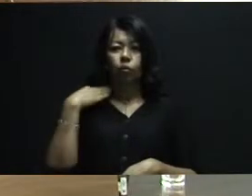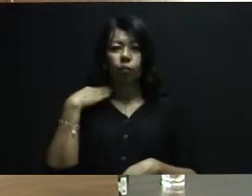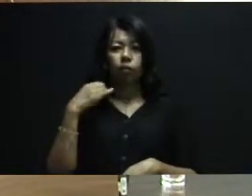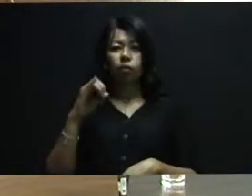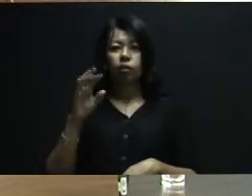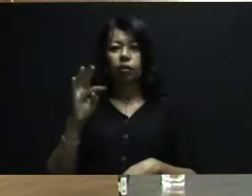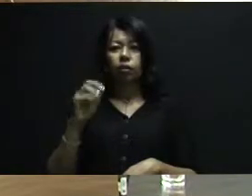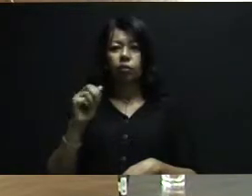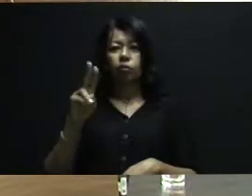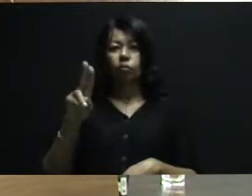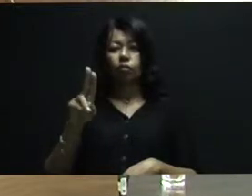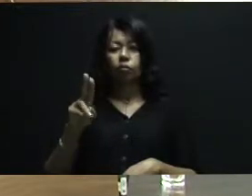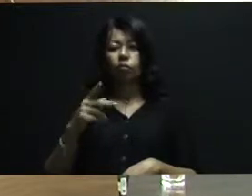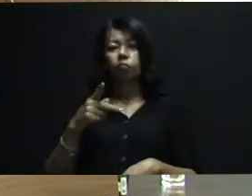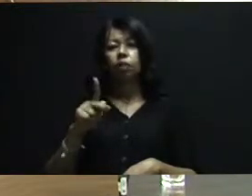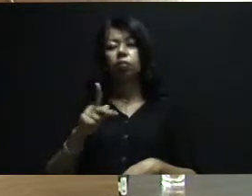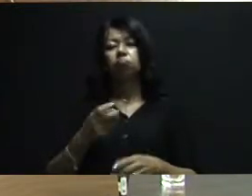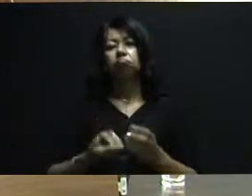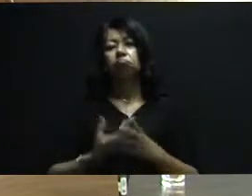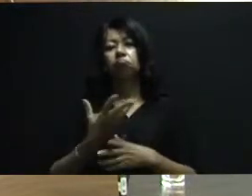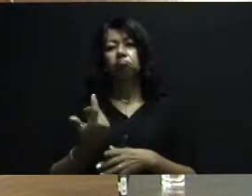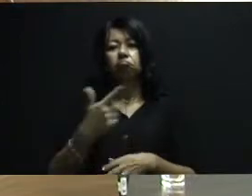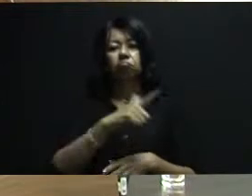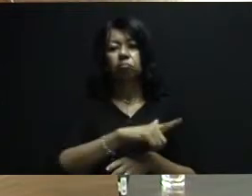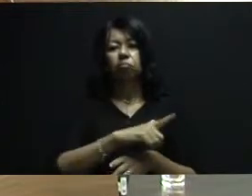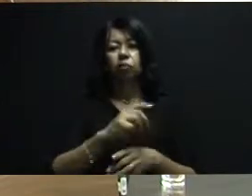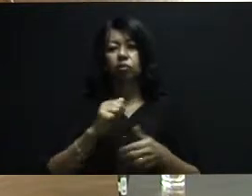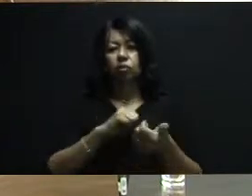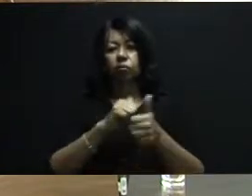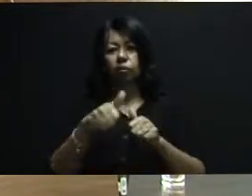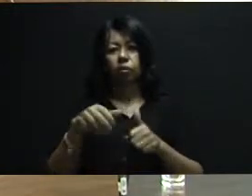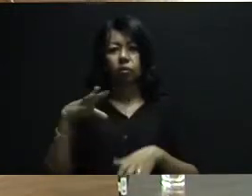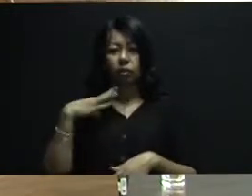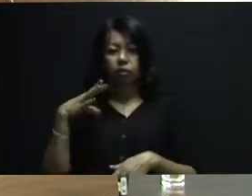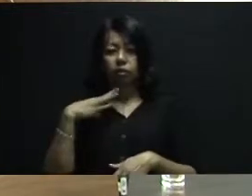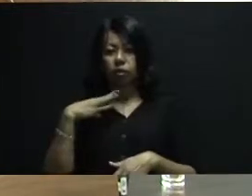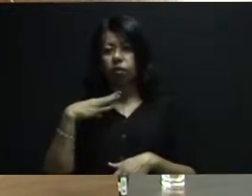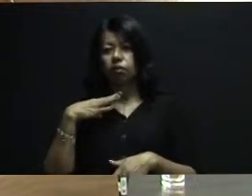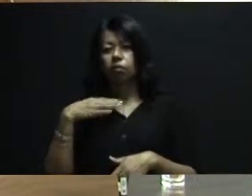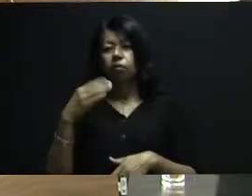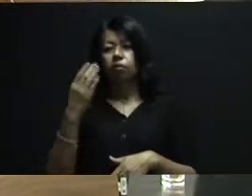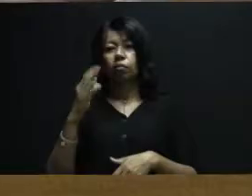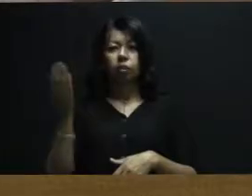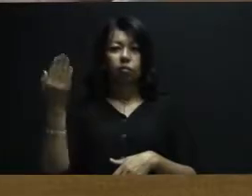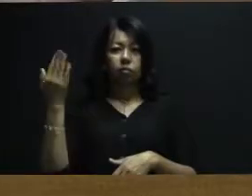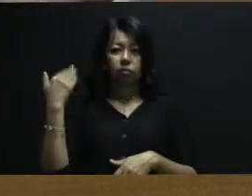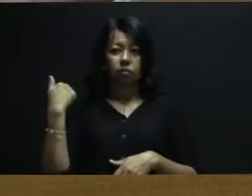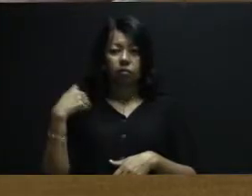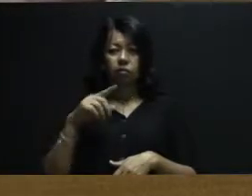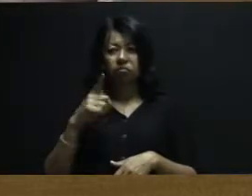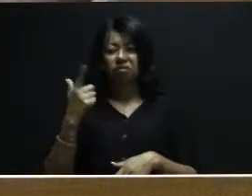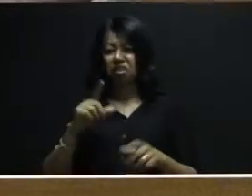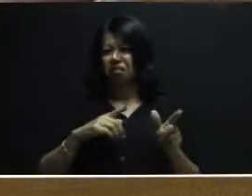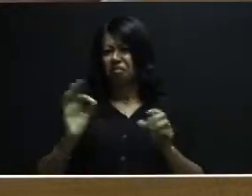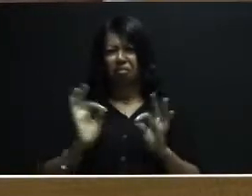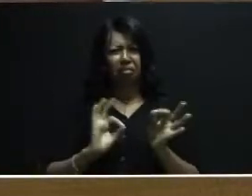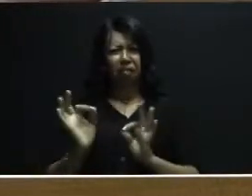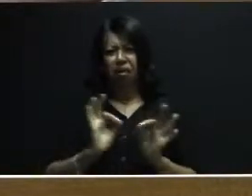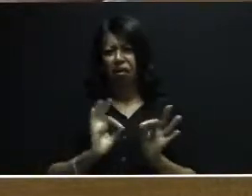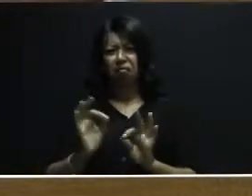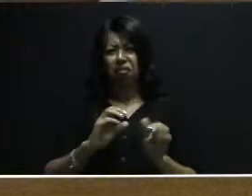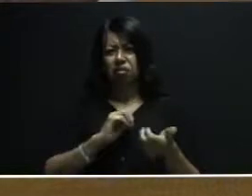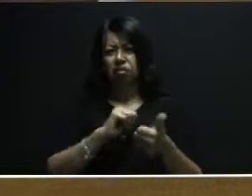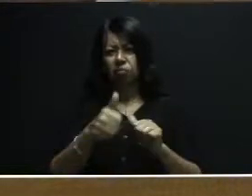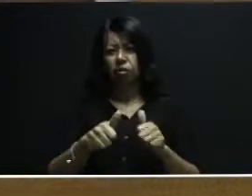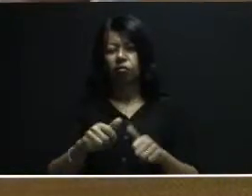formar a Comissão Municipal de Esportes do município. O Cubatão, naquela época, não tinha atividade esportiva nenhuma.